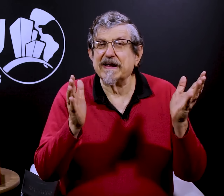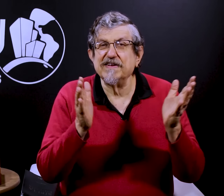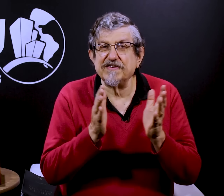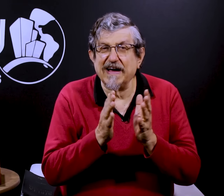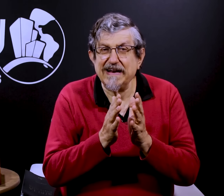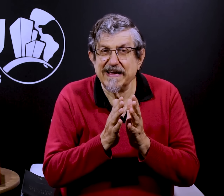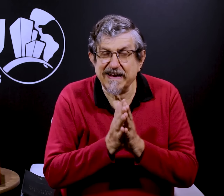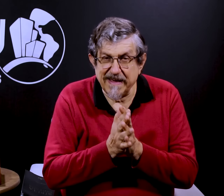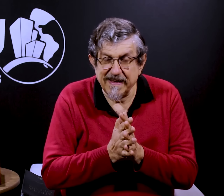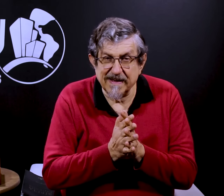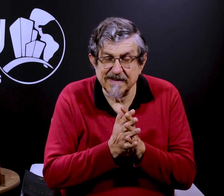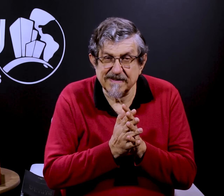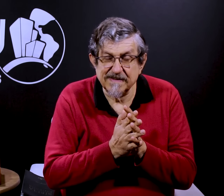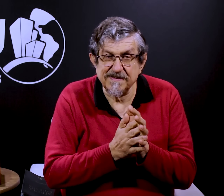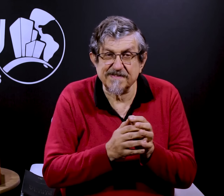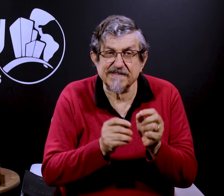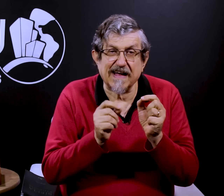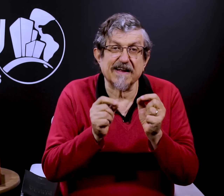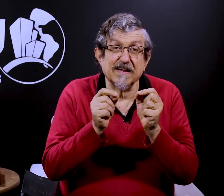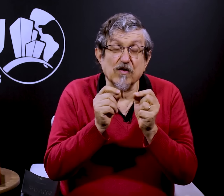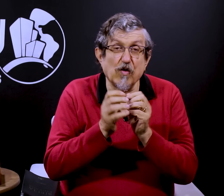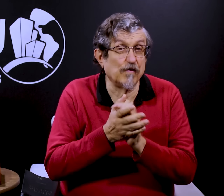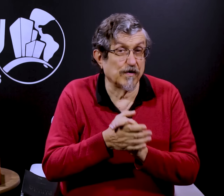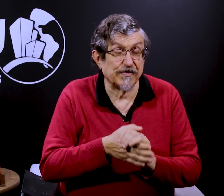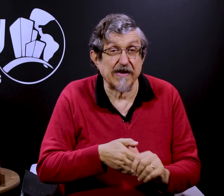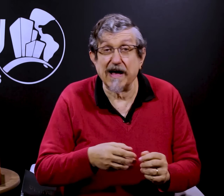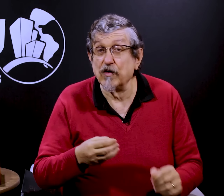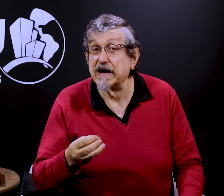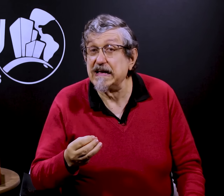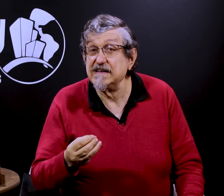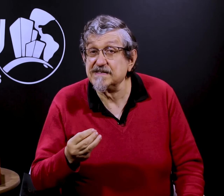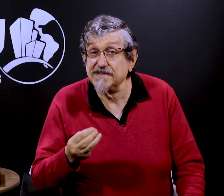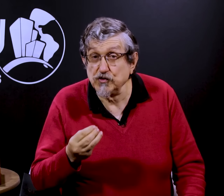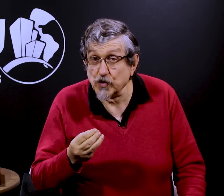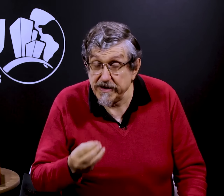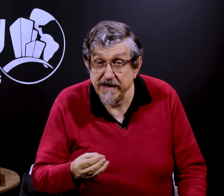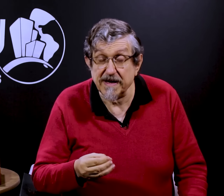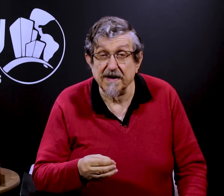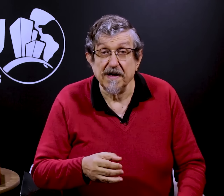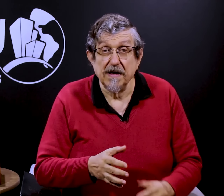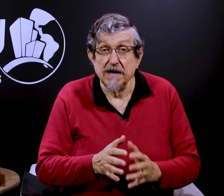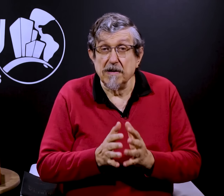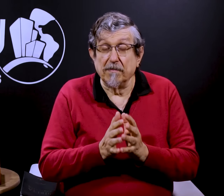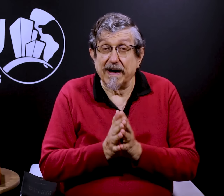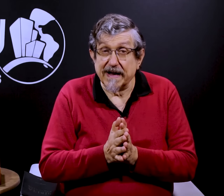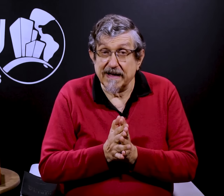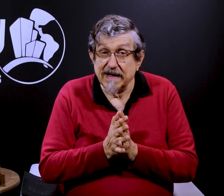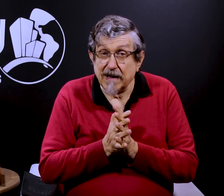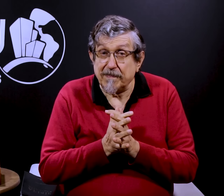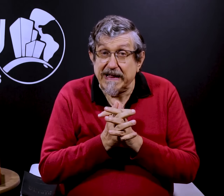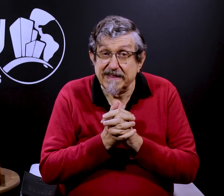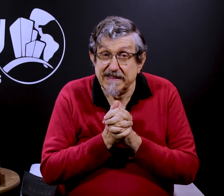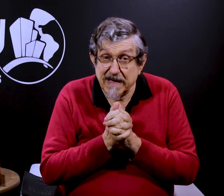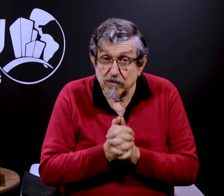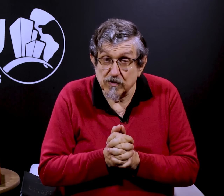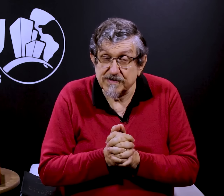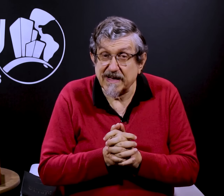é uma grande alegria estar com você agora em sintonia para